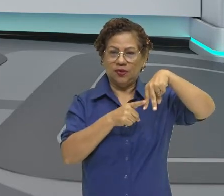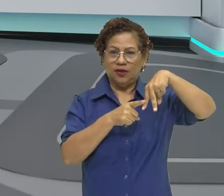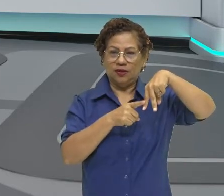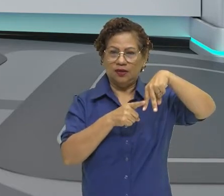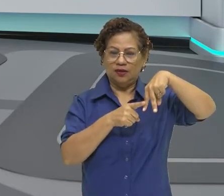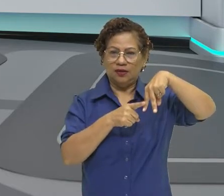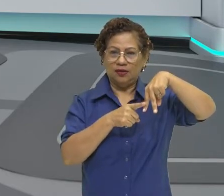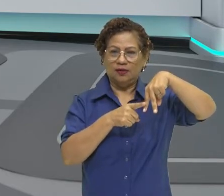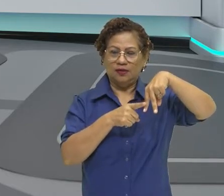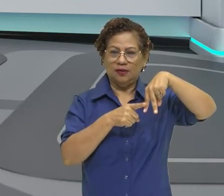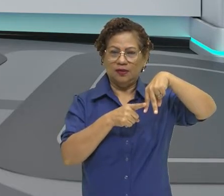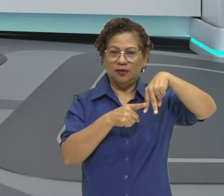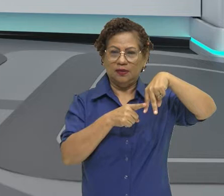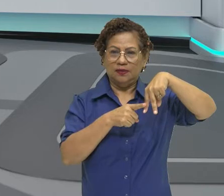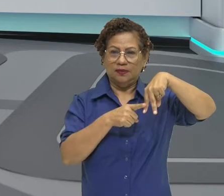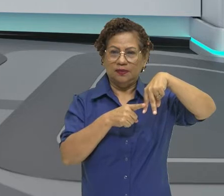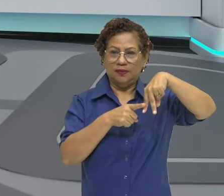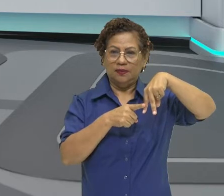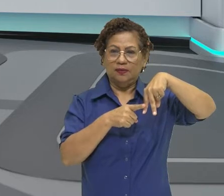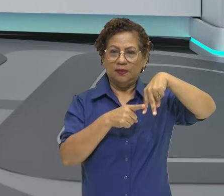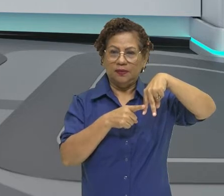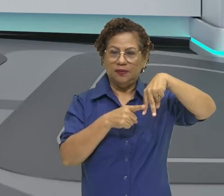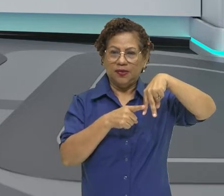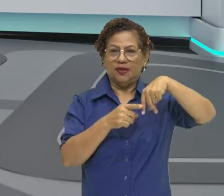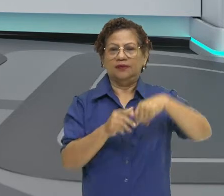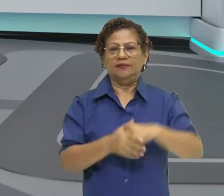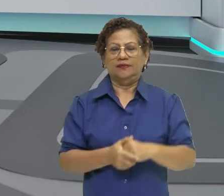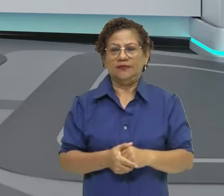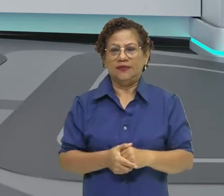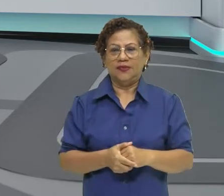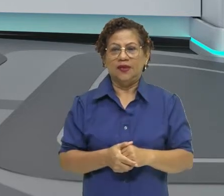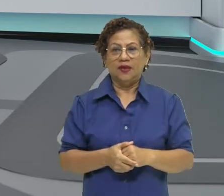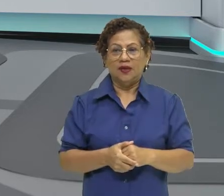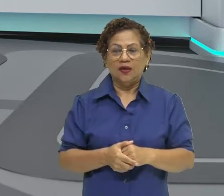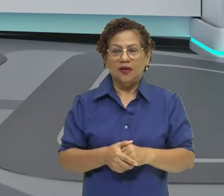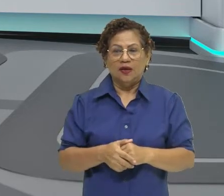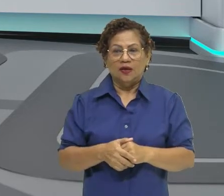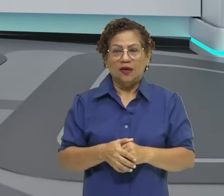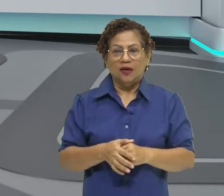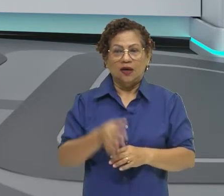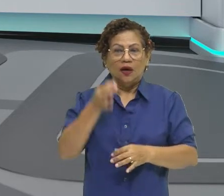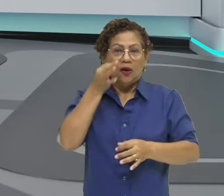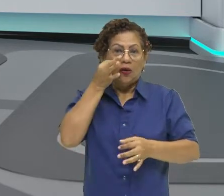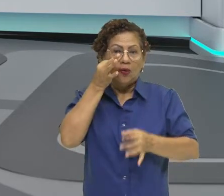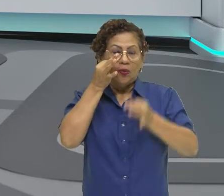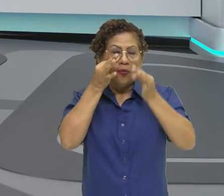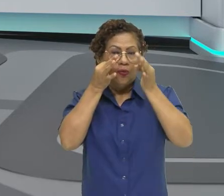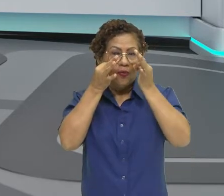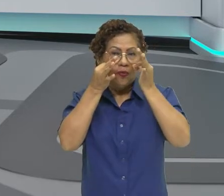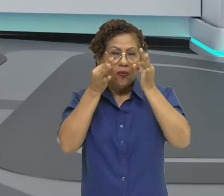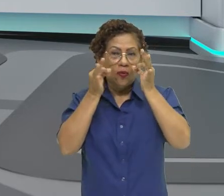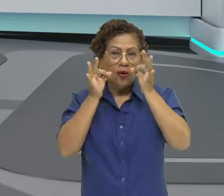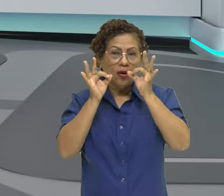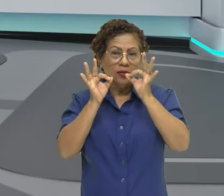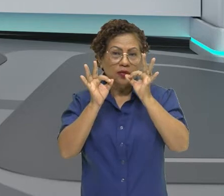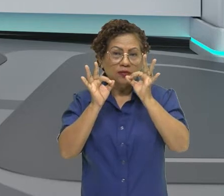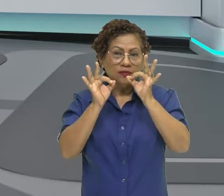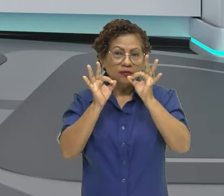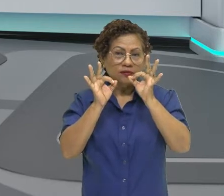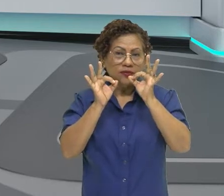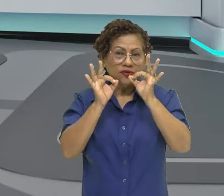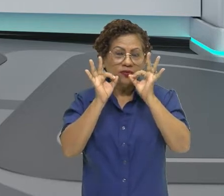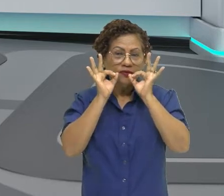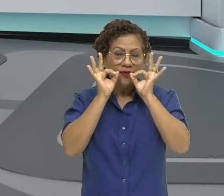de perfil. E o olho, quando a gente olha mais atentamente, a pintura do olho, ela está como se estivesse olhando